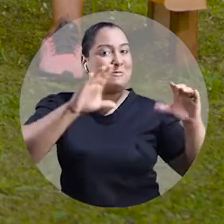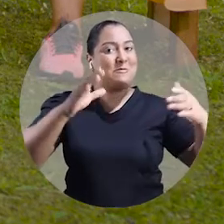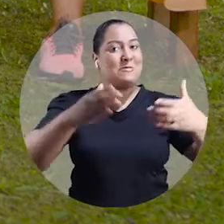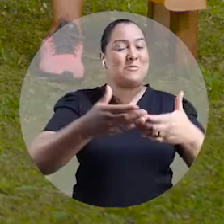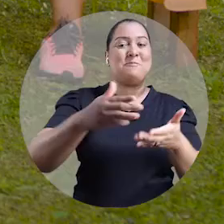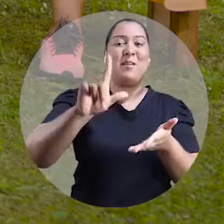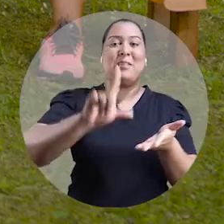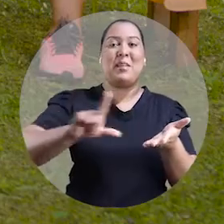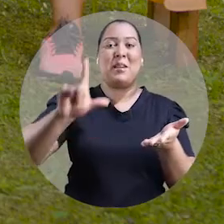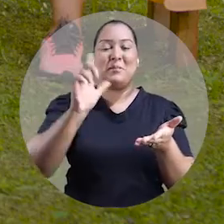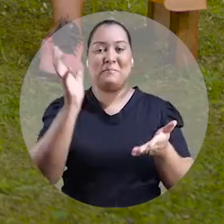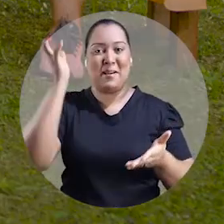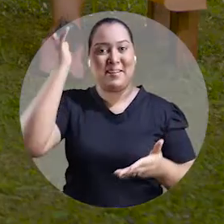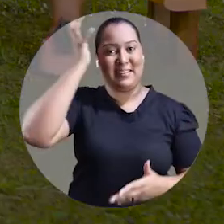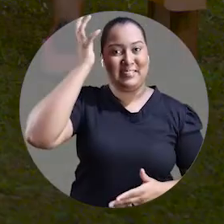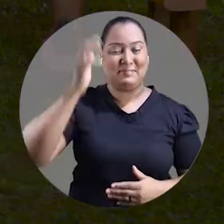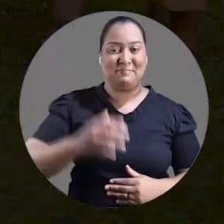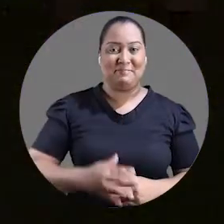Maria Taquara.